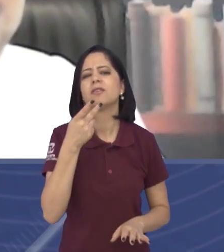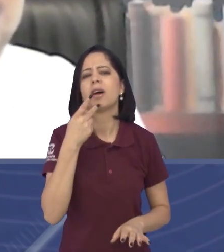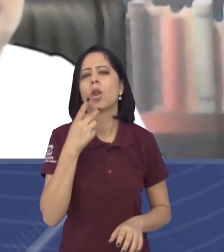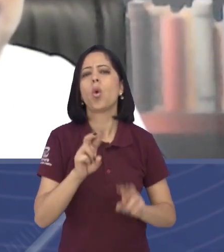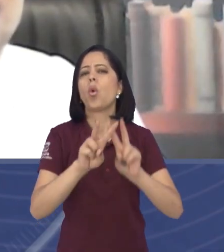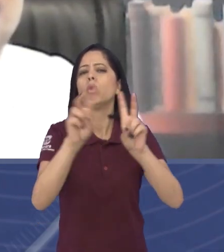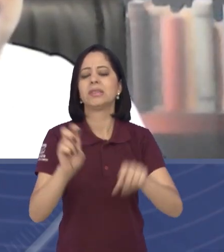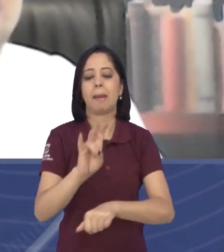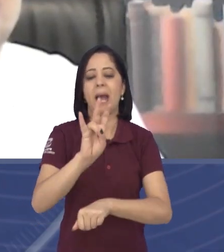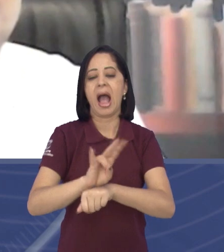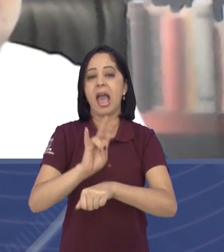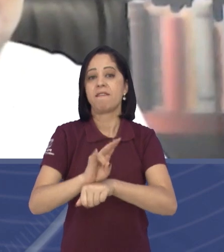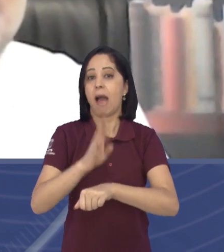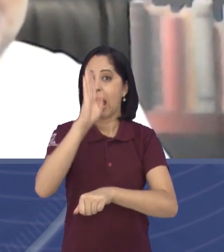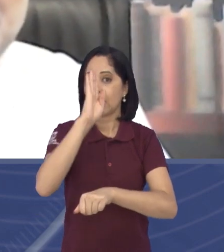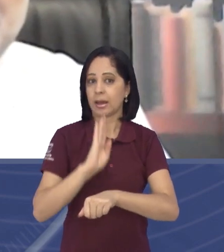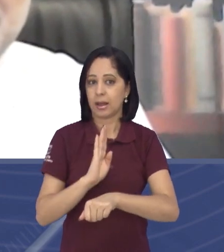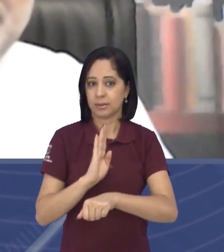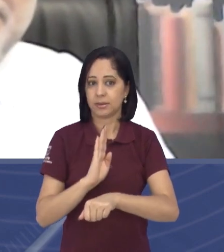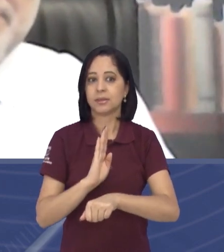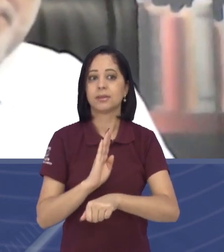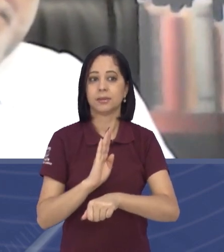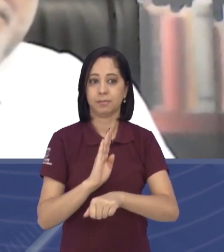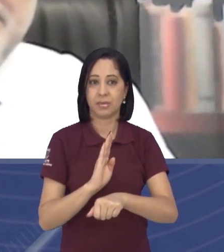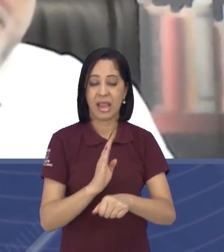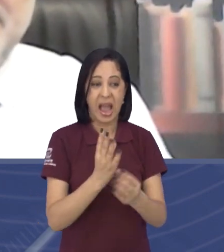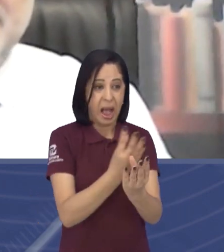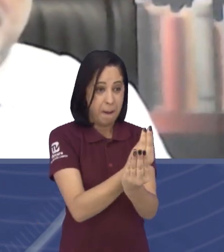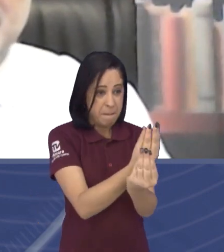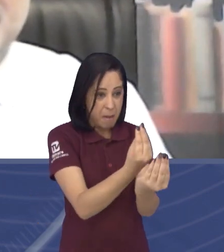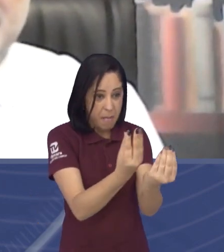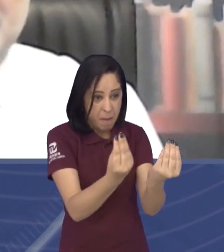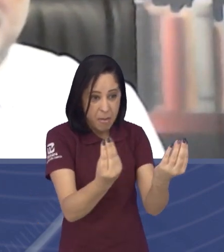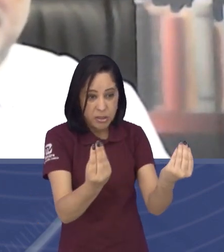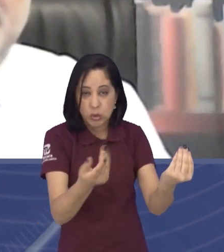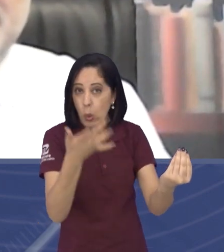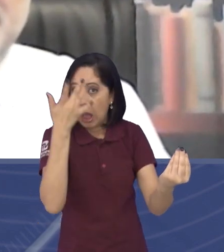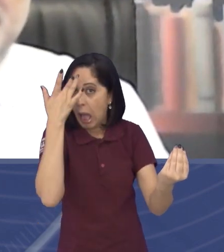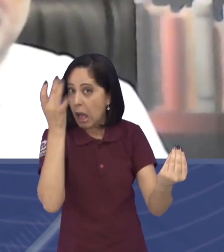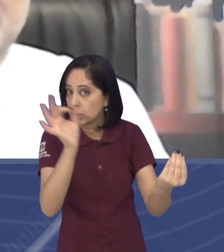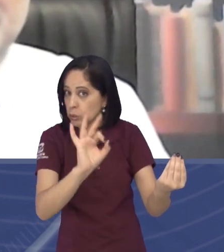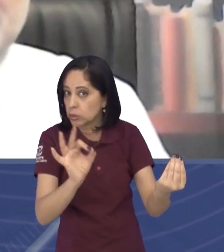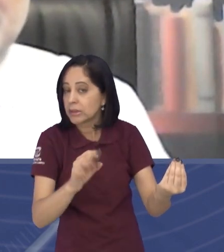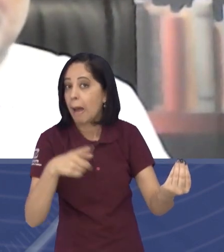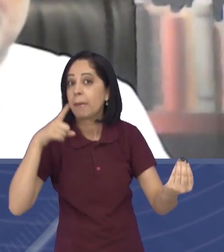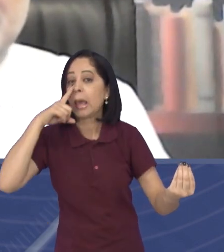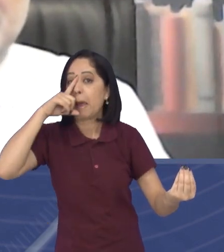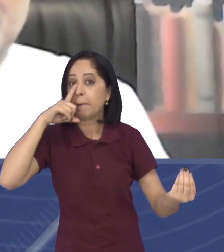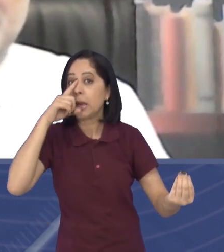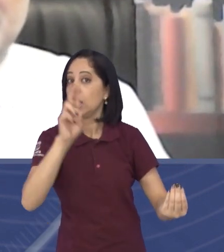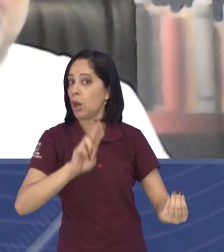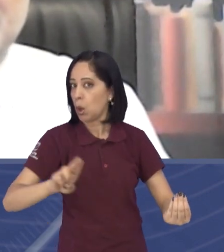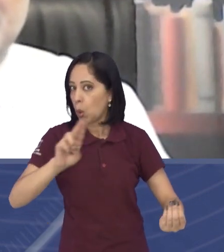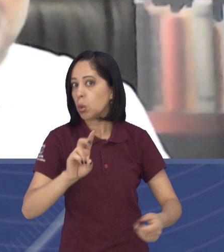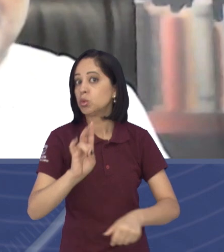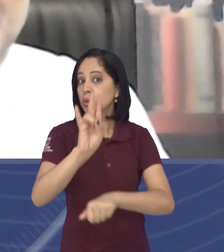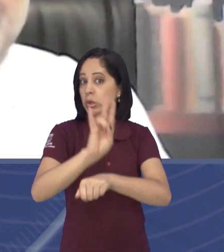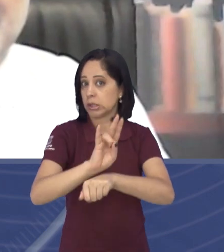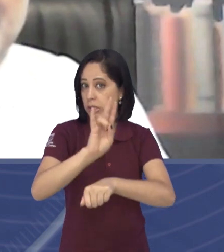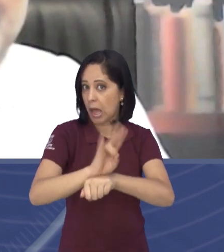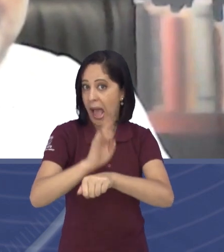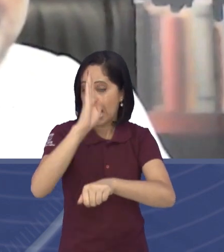Wi-Fi gratuito. Muitas pessoas não sabem o tamanho do risco que oferecem, né? Às